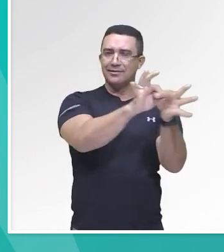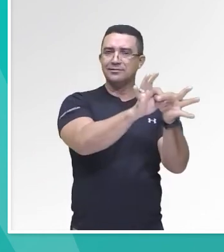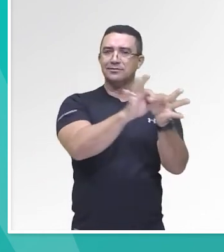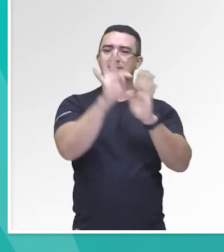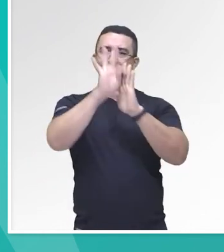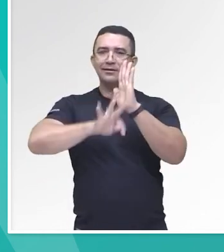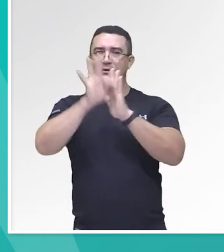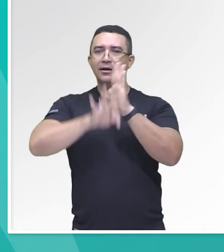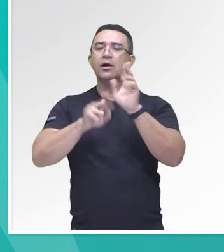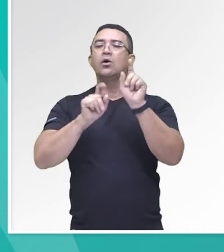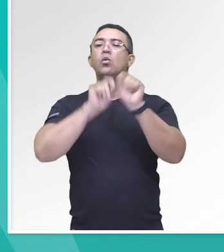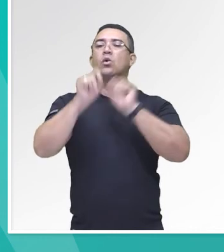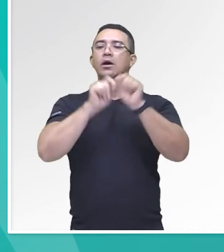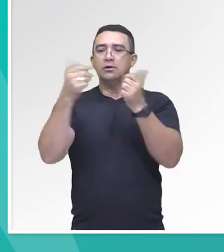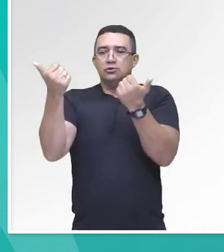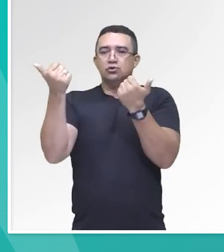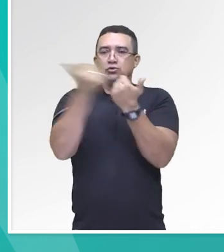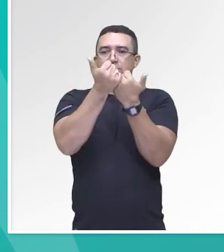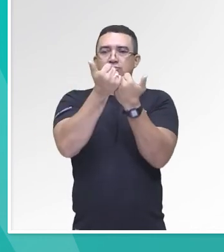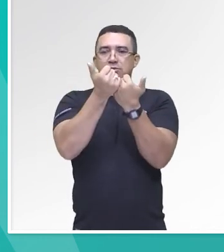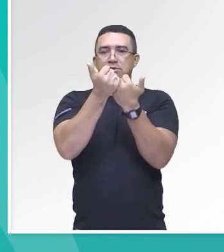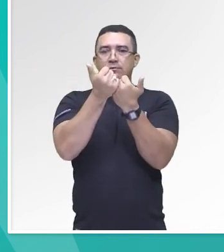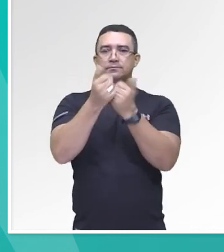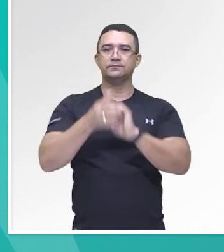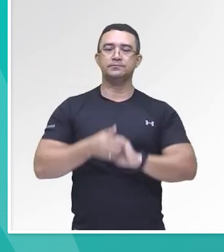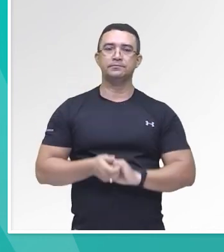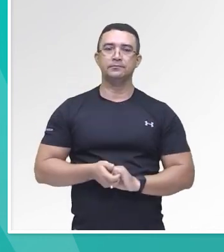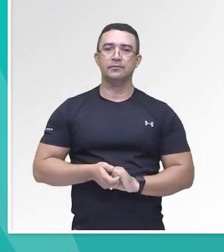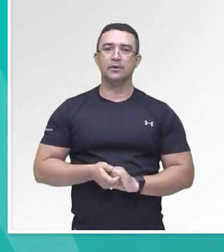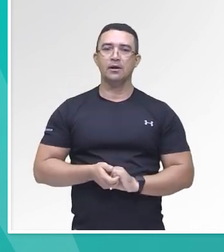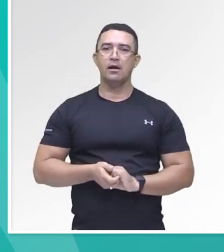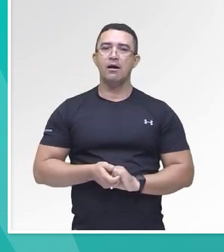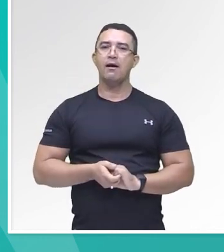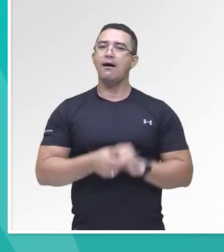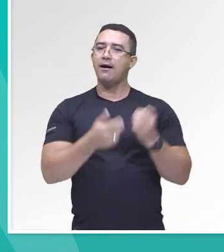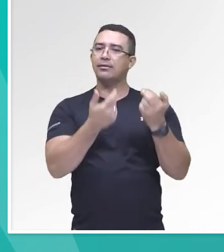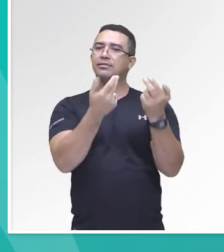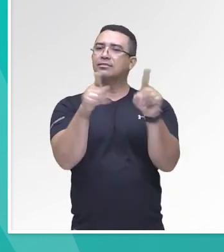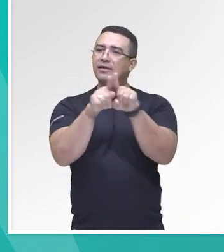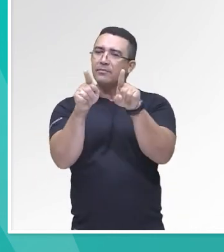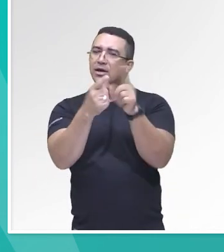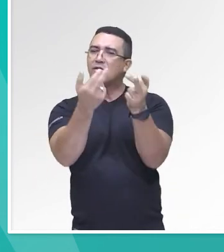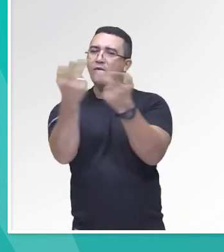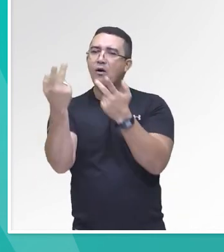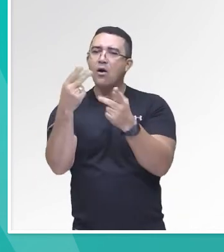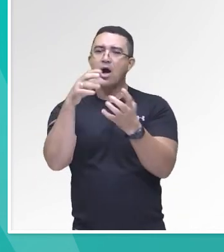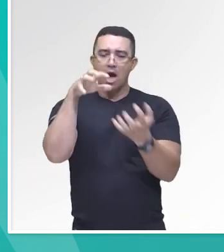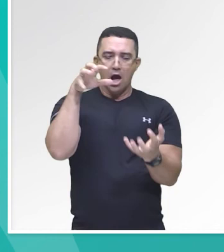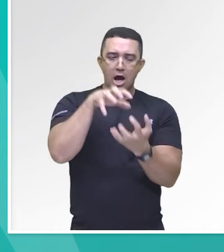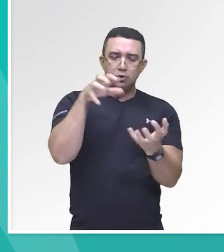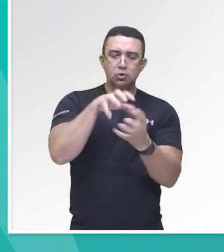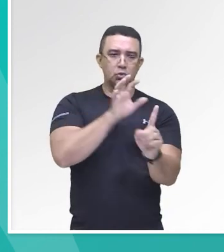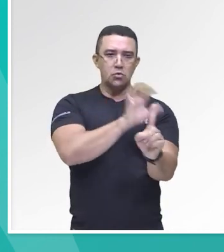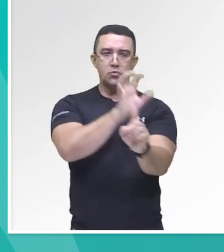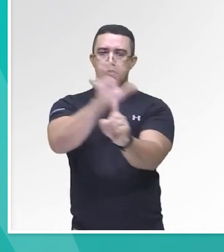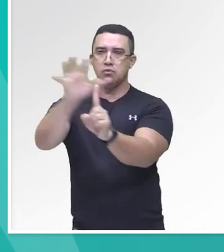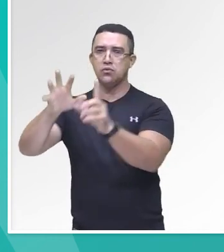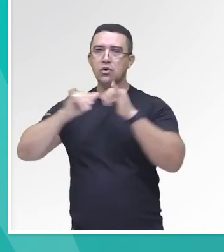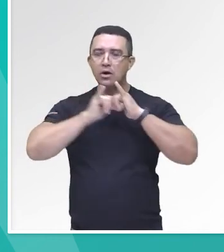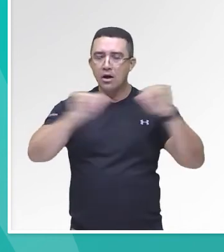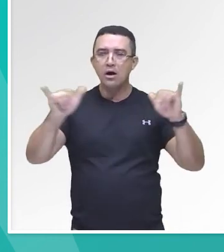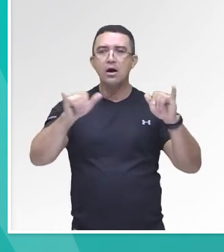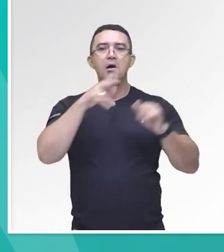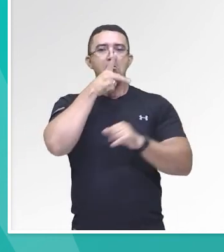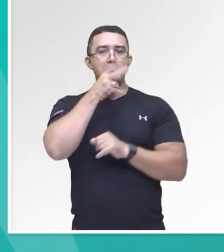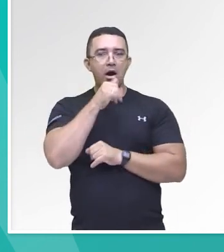meio da substituição. Então, olhem aqui. Assim como os adultos são influenciados por propagandas, os